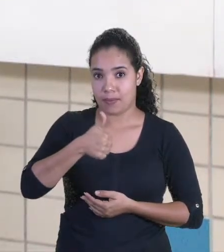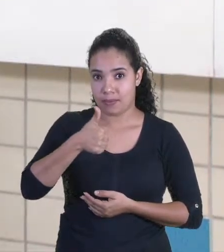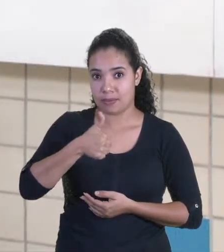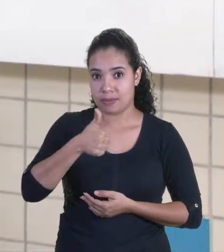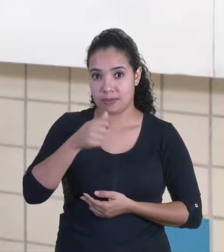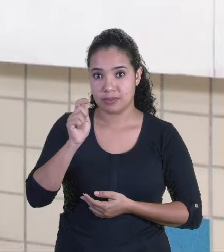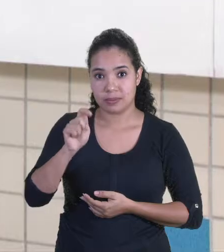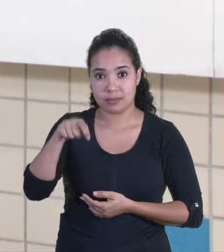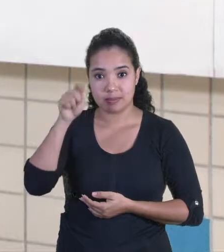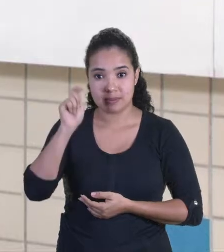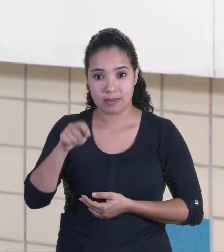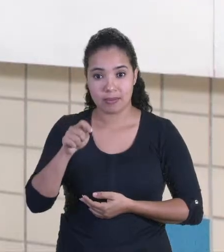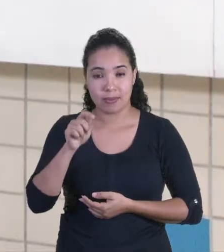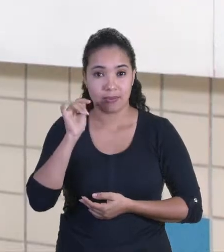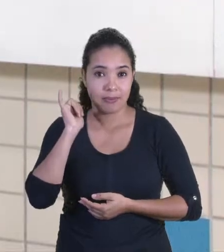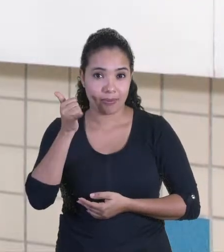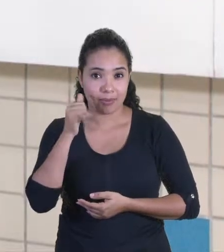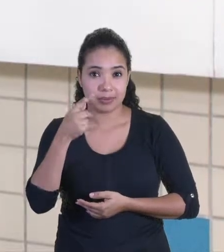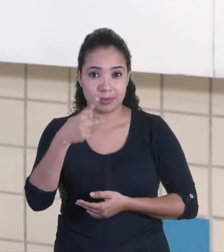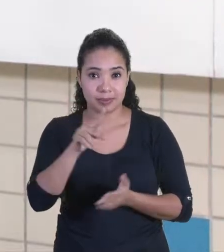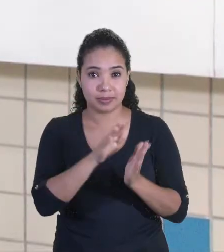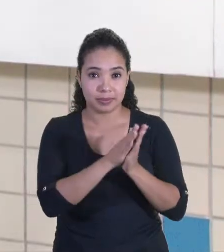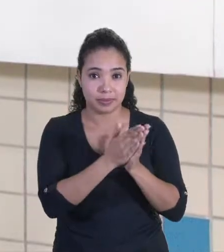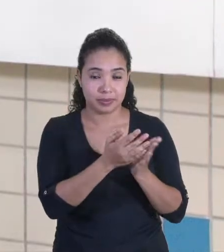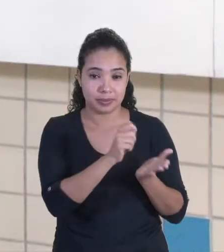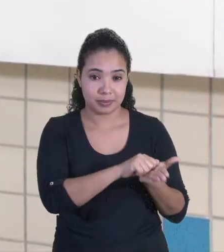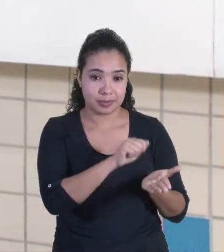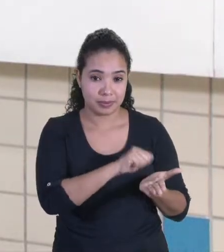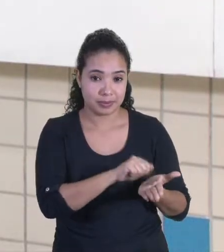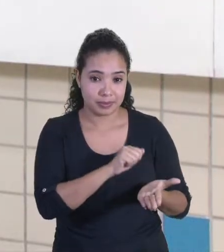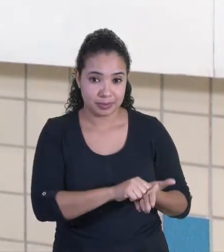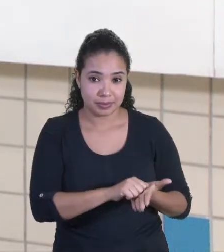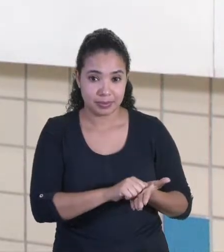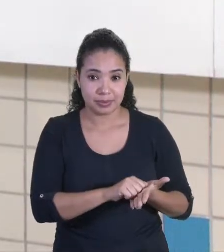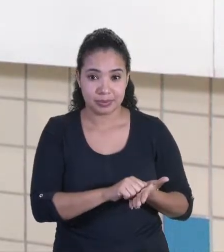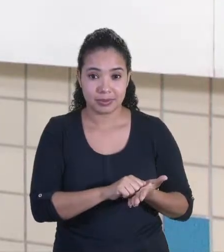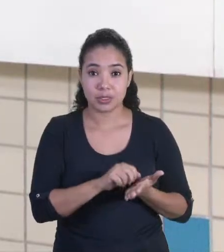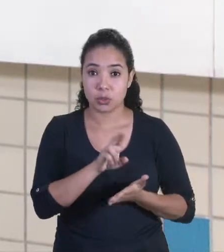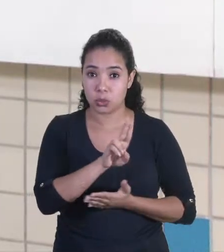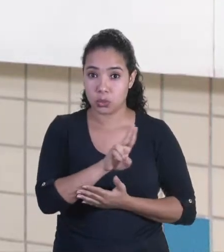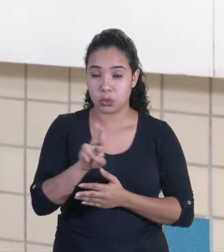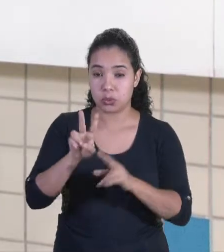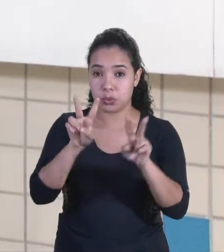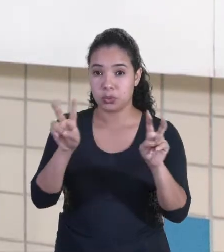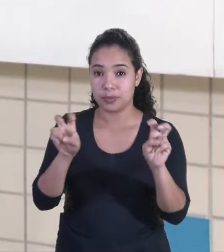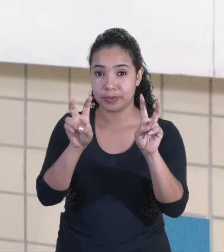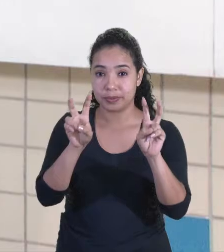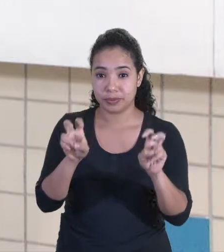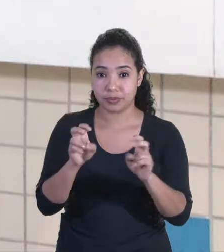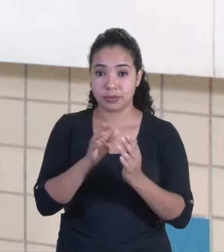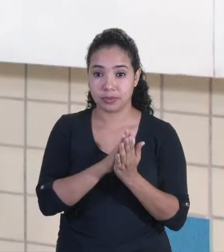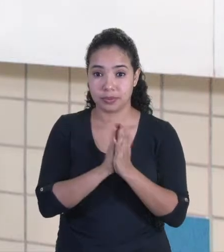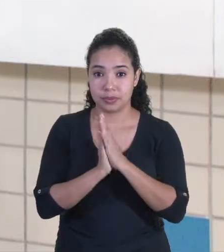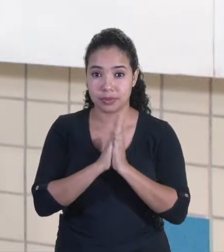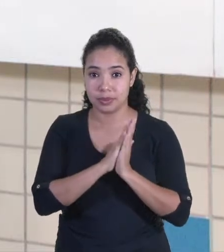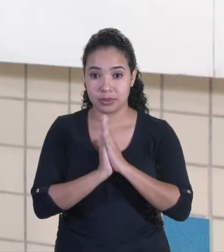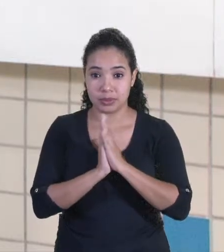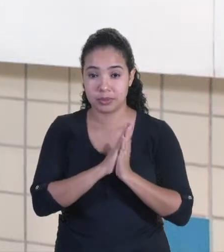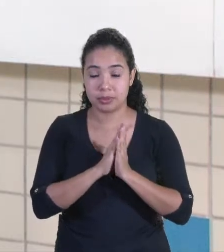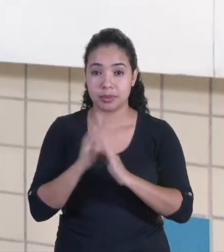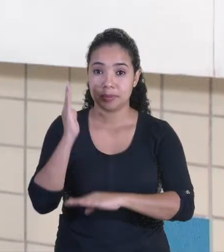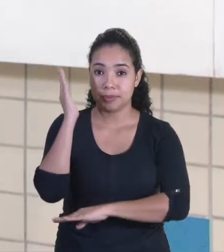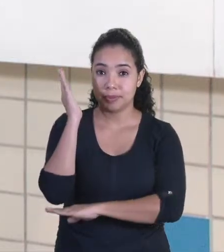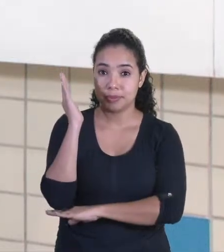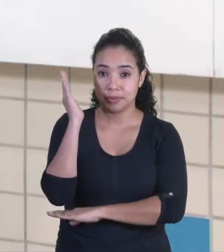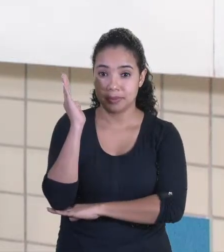Primeiro conto que você vai escrever aí no seu bloco é esse daqui. O nome do conto, tá? Boneco feito de